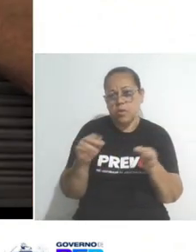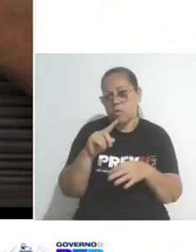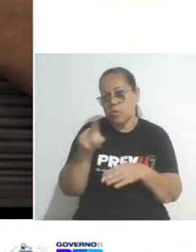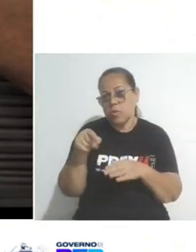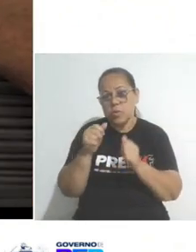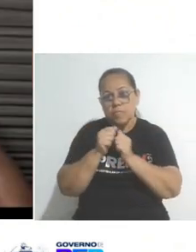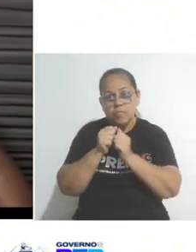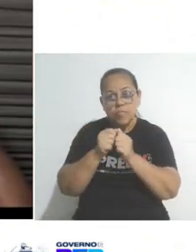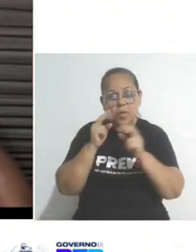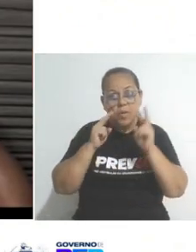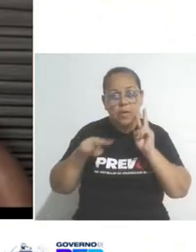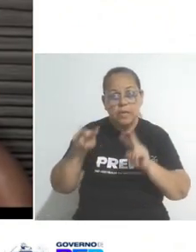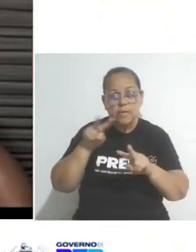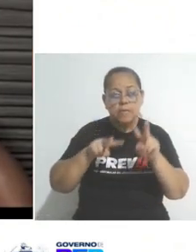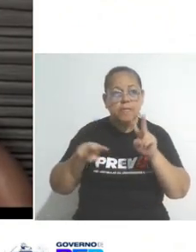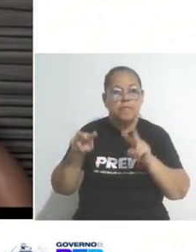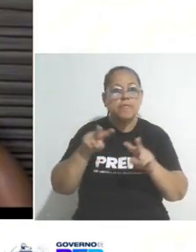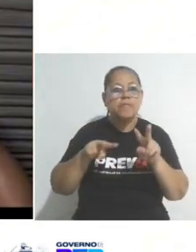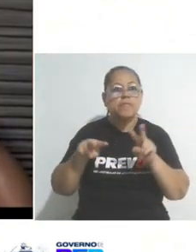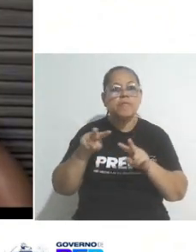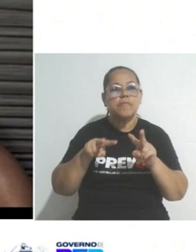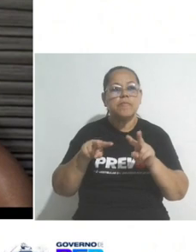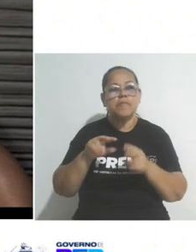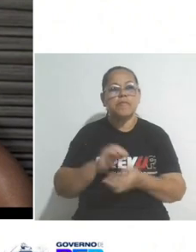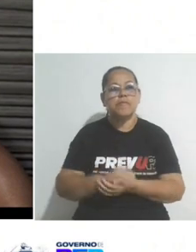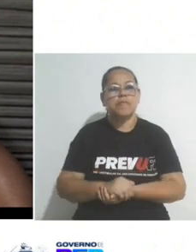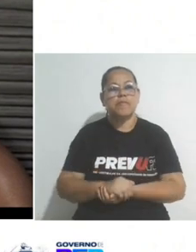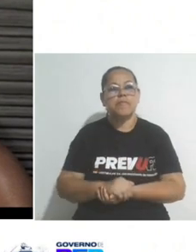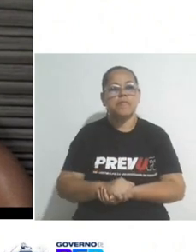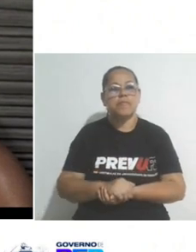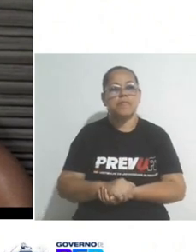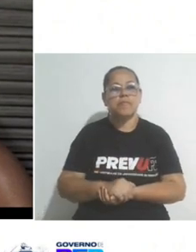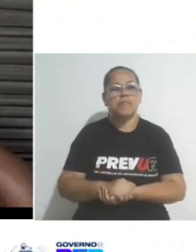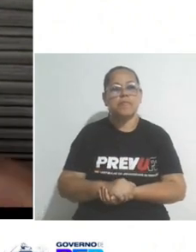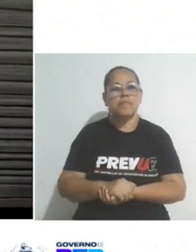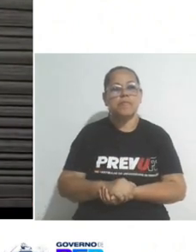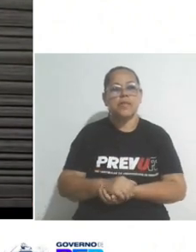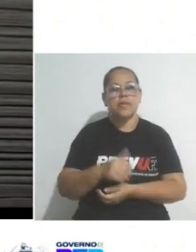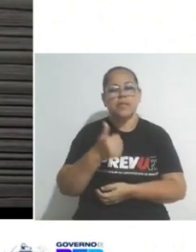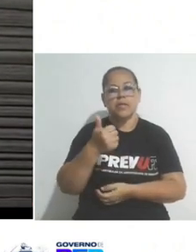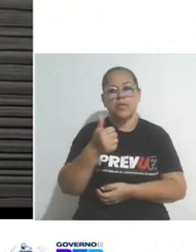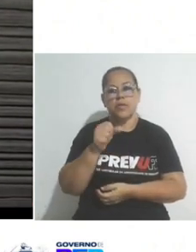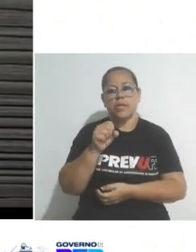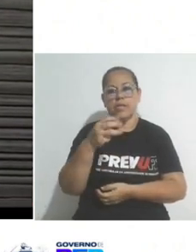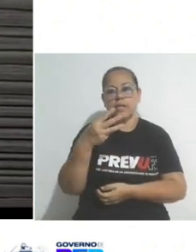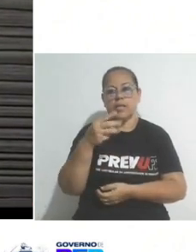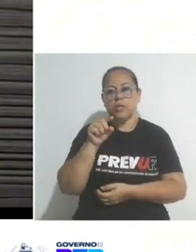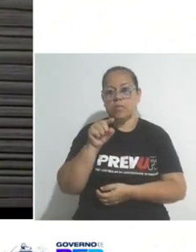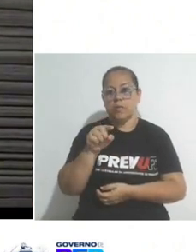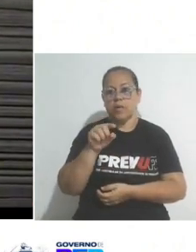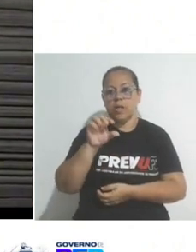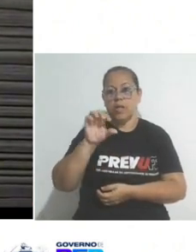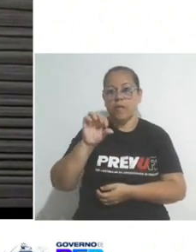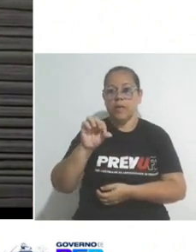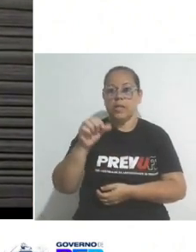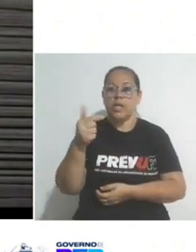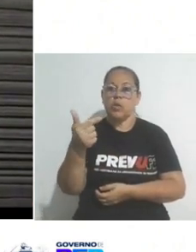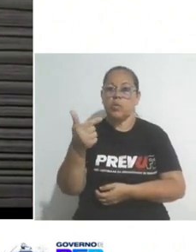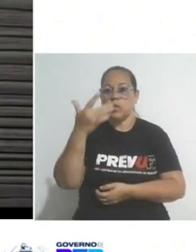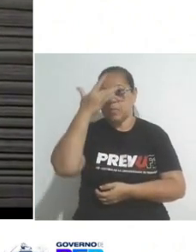acompanhando de 183 mil e 92